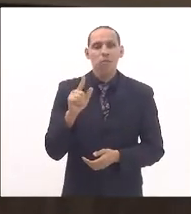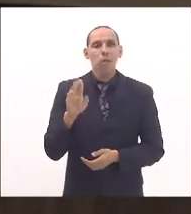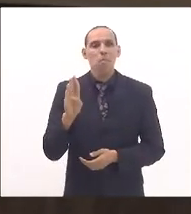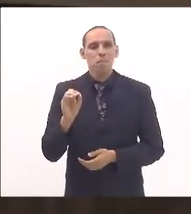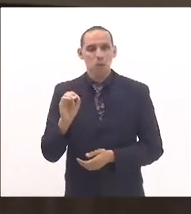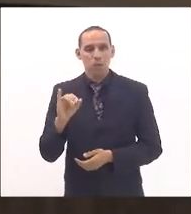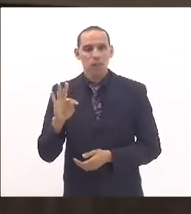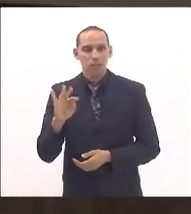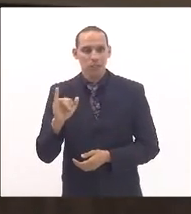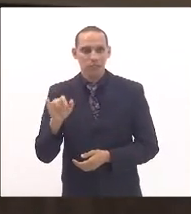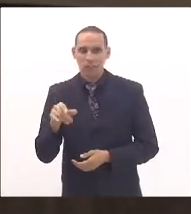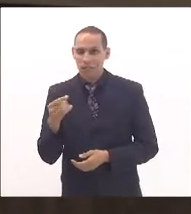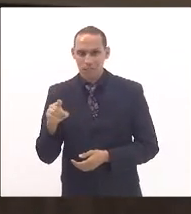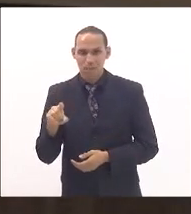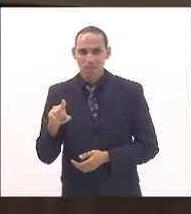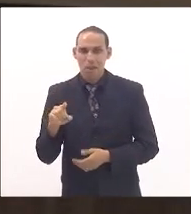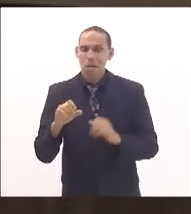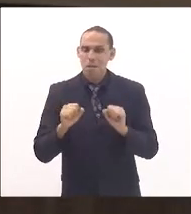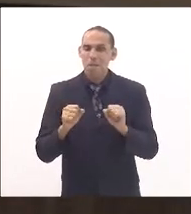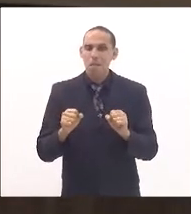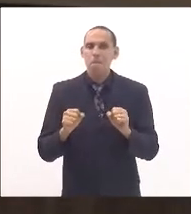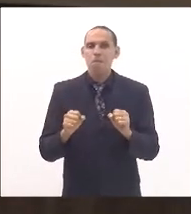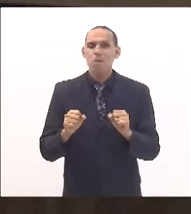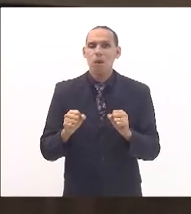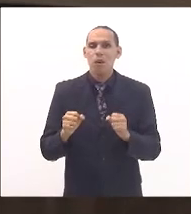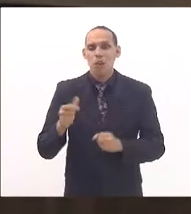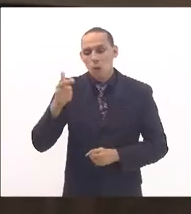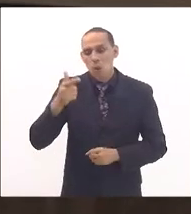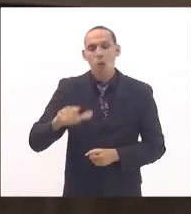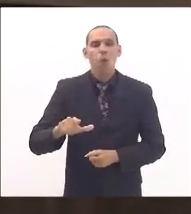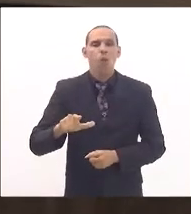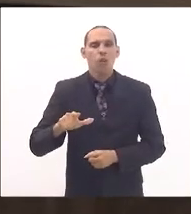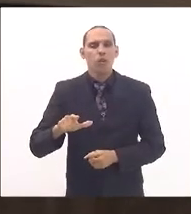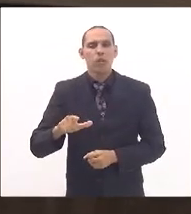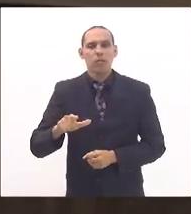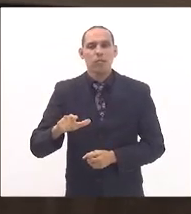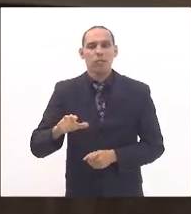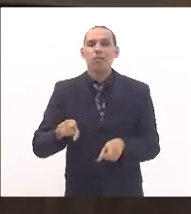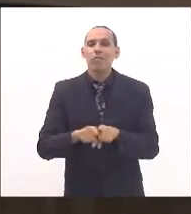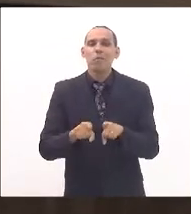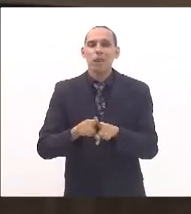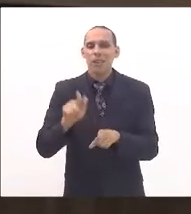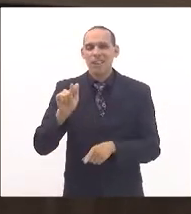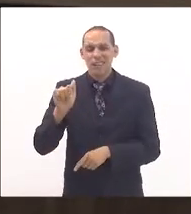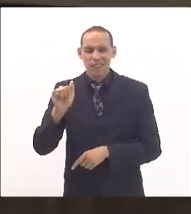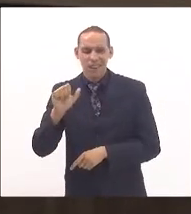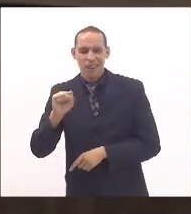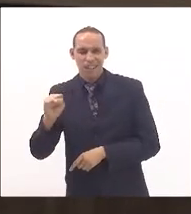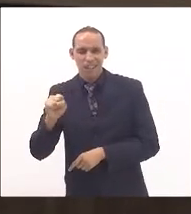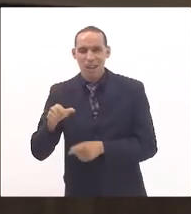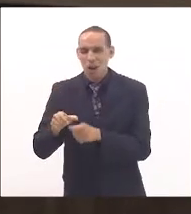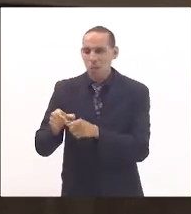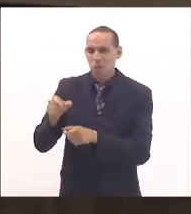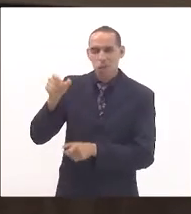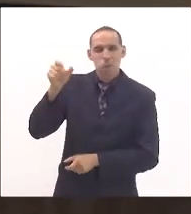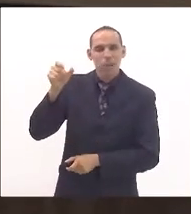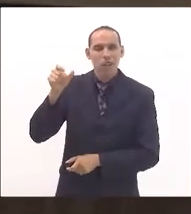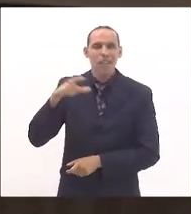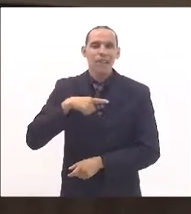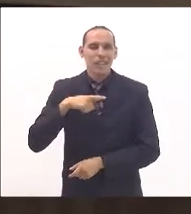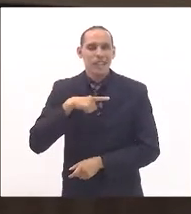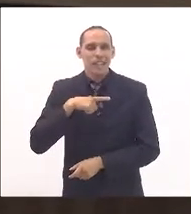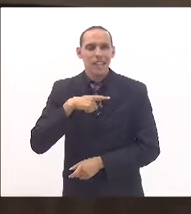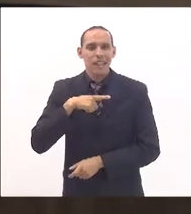ter direito a uma recarga desse botijão. E quem tem gás encanado tenha direito a